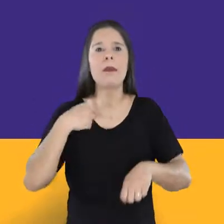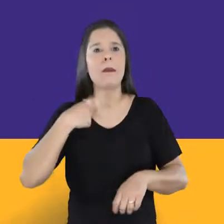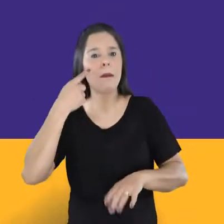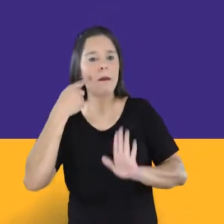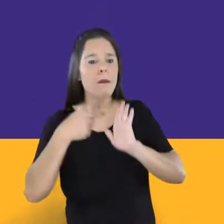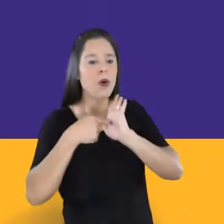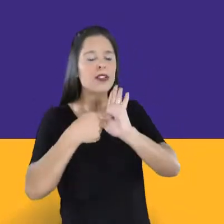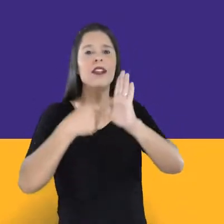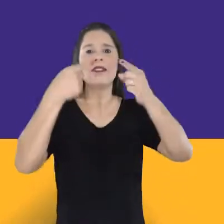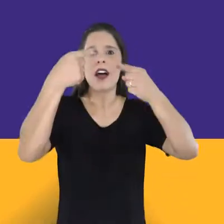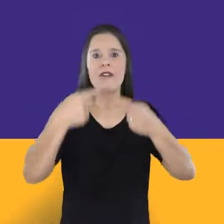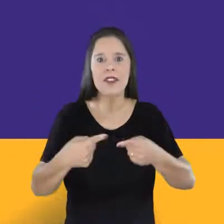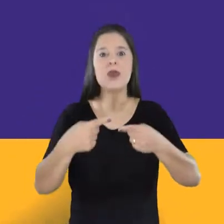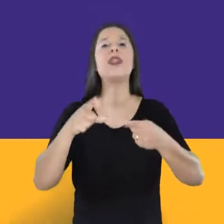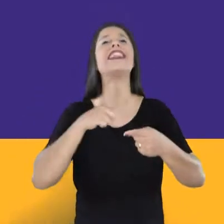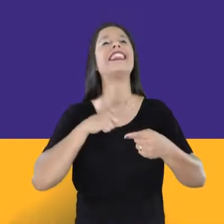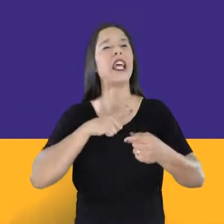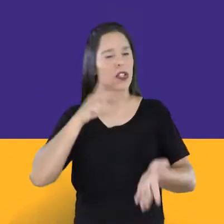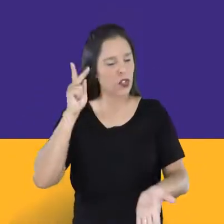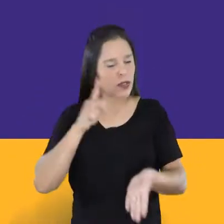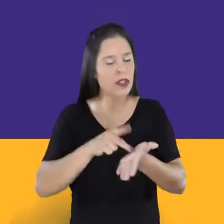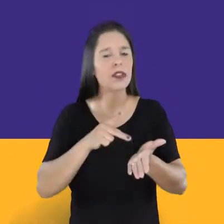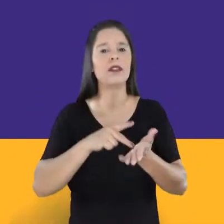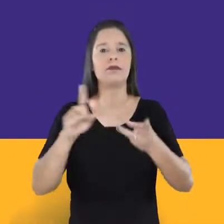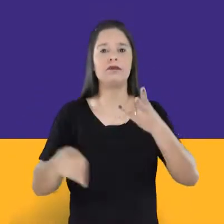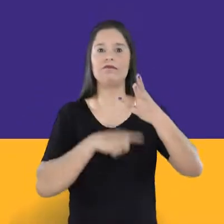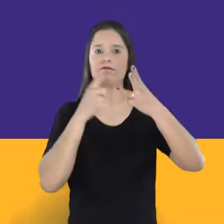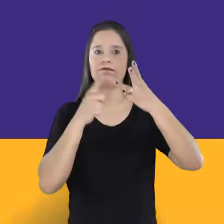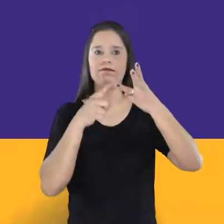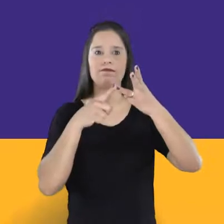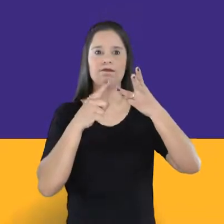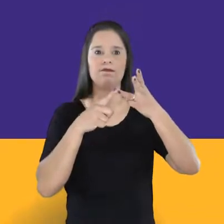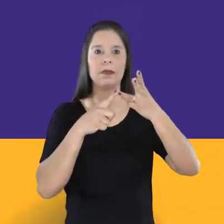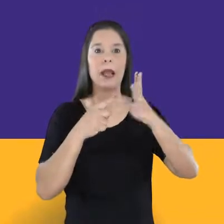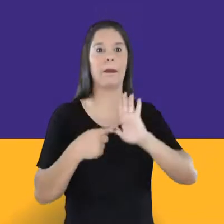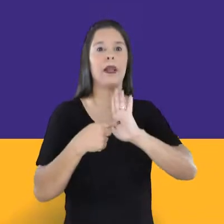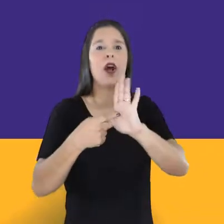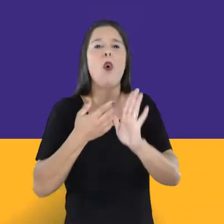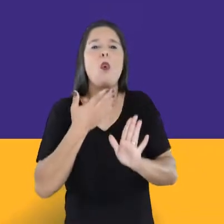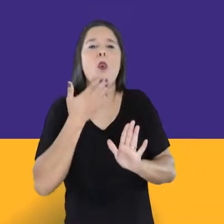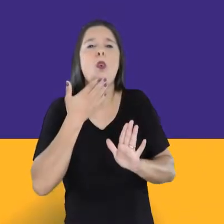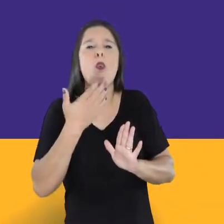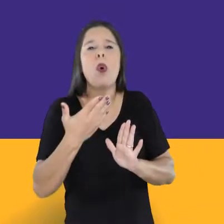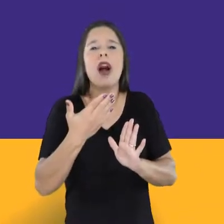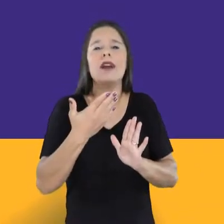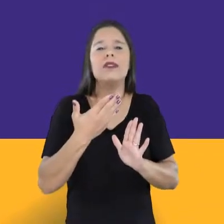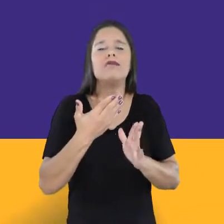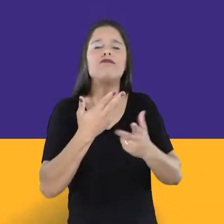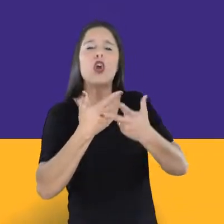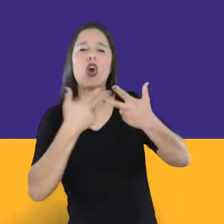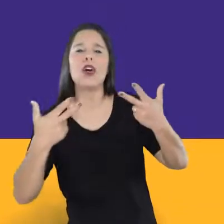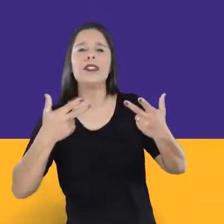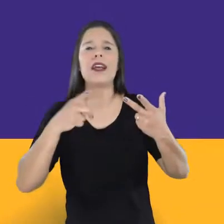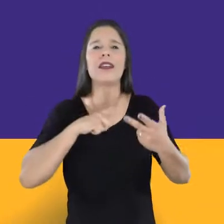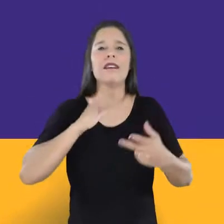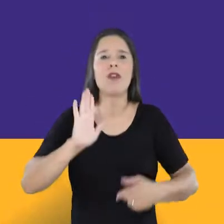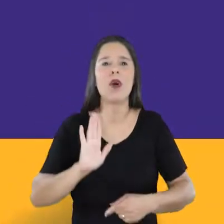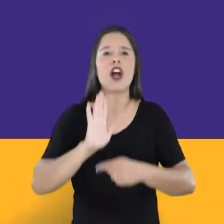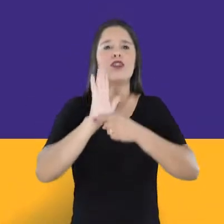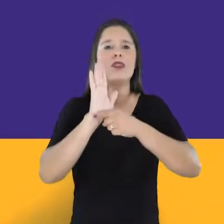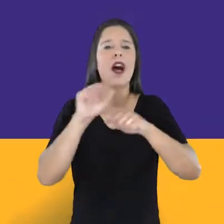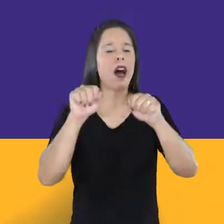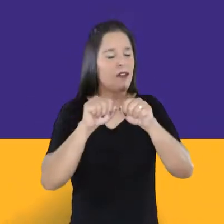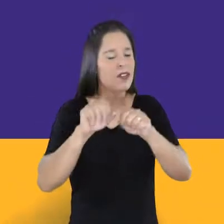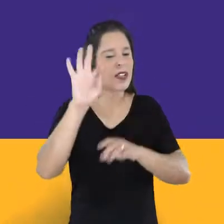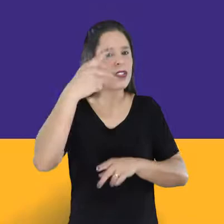e informações oficiais quando possível para demonstrar que o desafio que você apontou existe de fato.